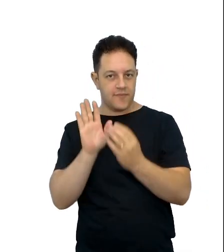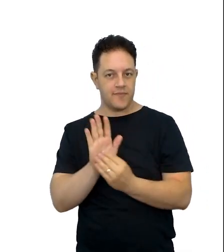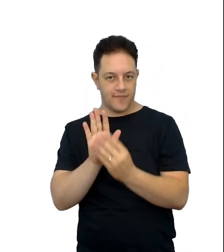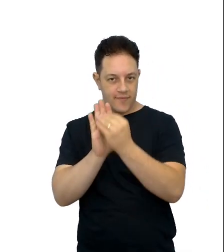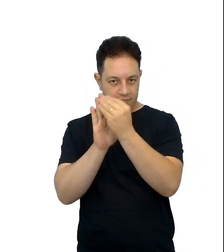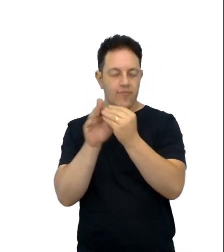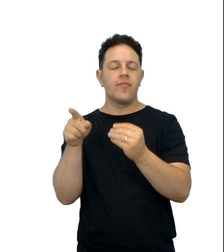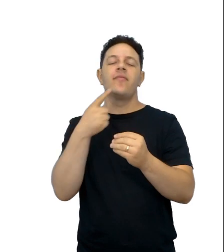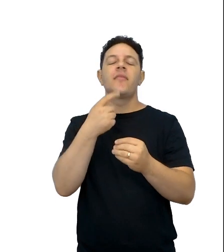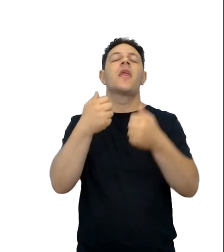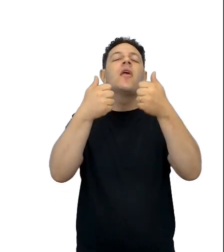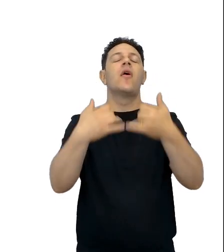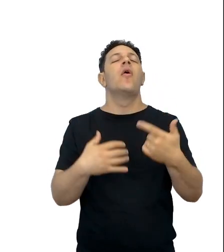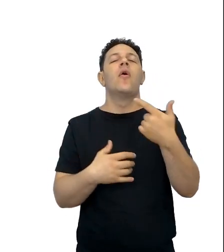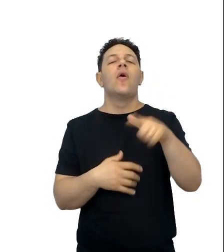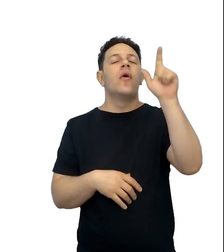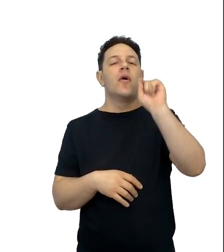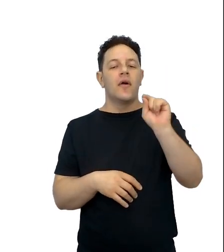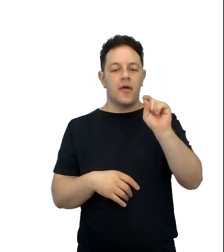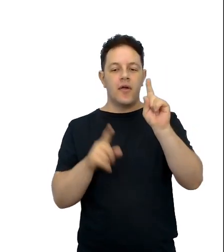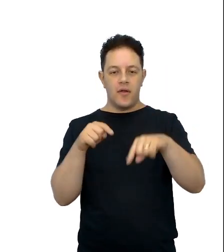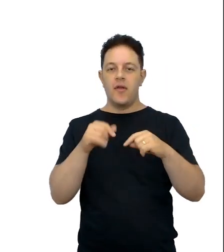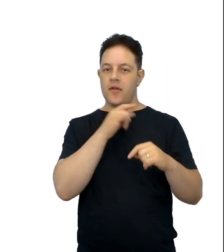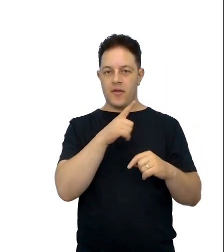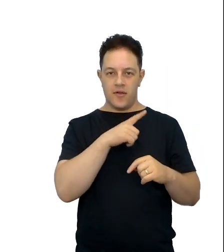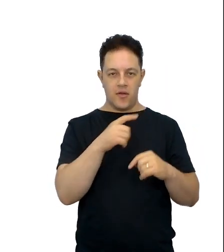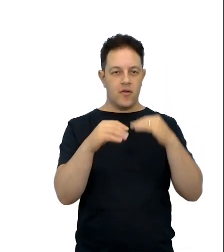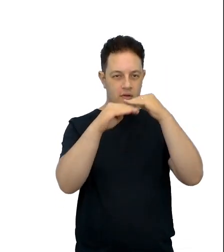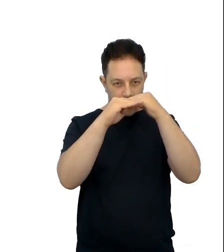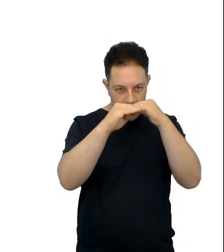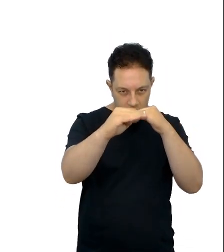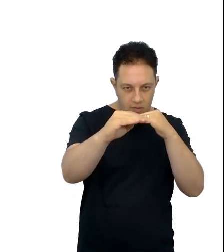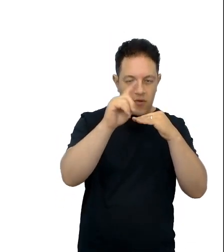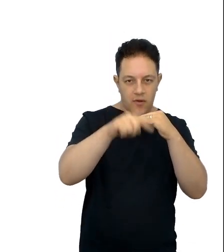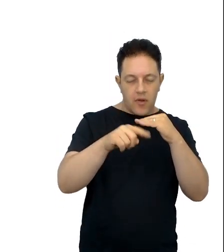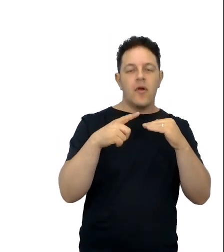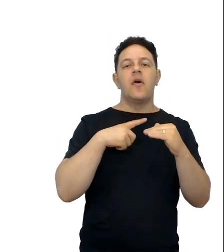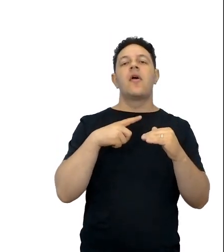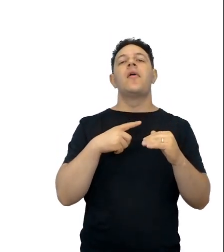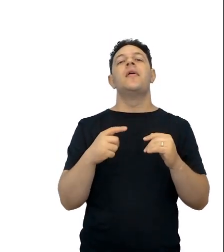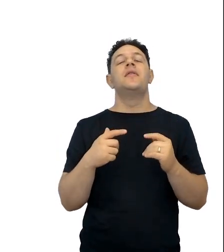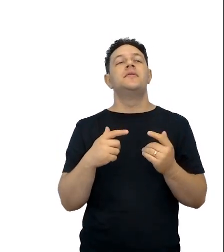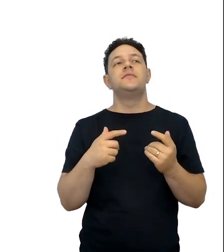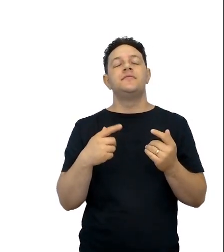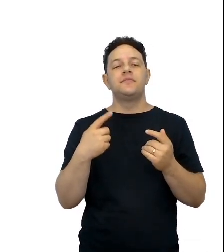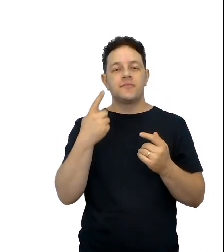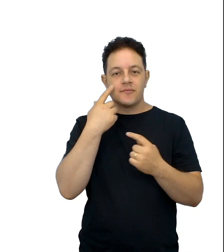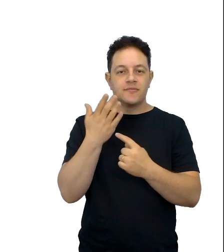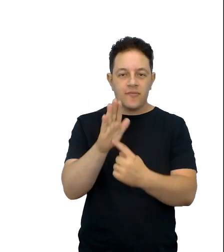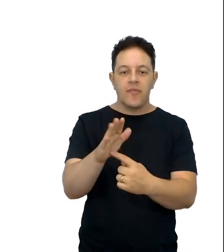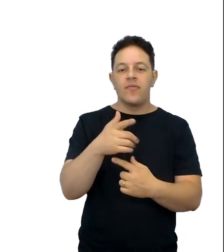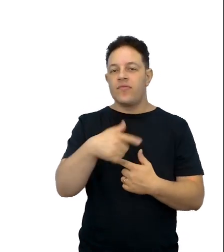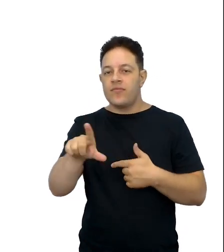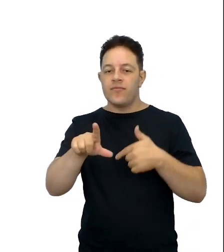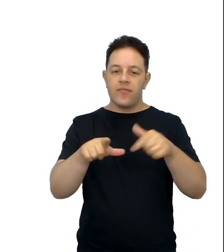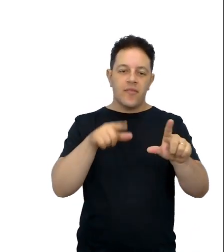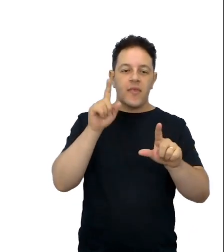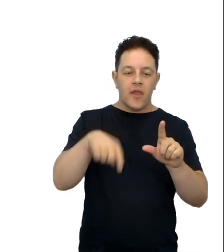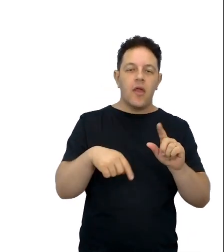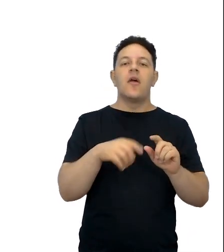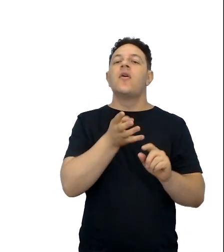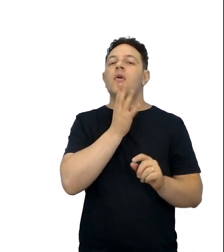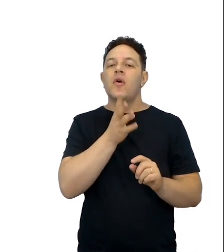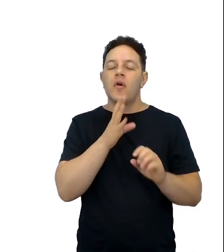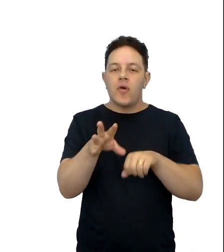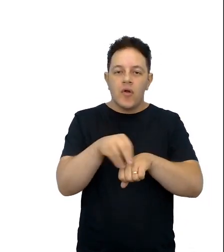outro conhecimento que é o horizontal do conteúdo. Ela traz agora os didáticos, que é o conhecimento